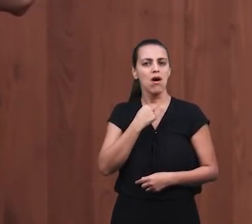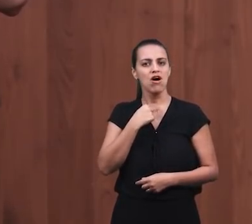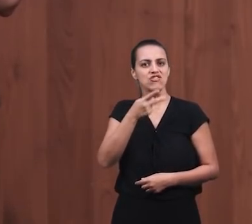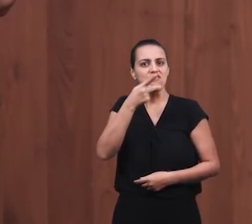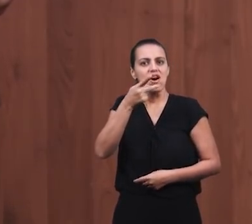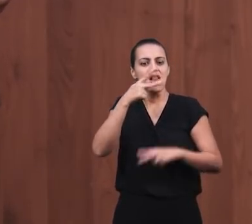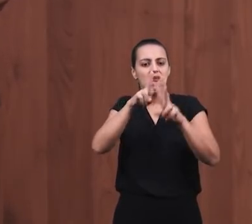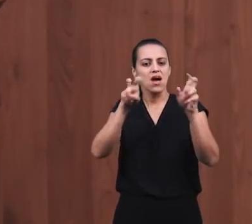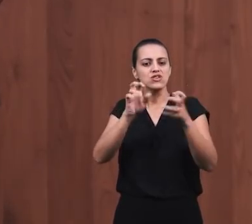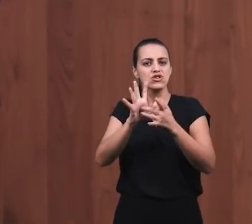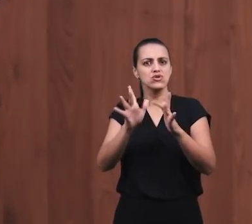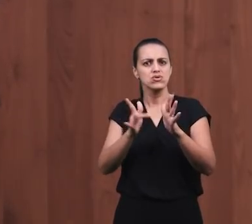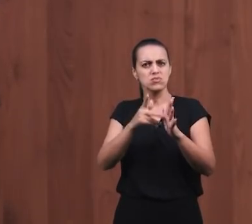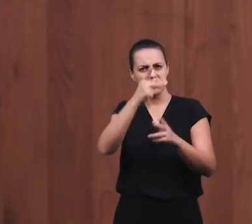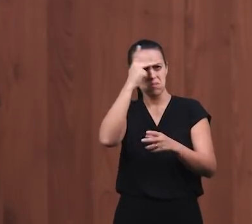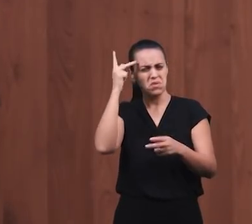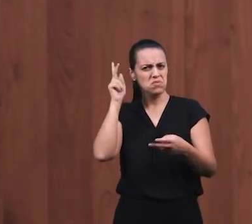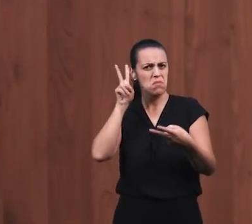Olha aqui comigo.